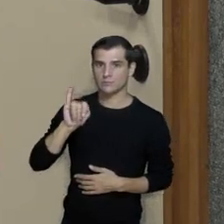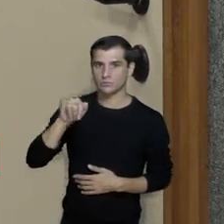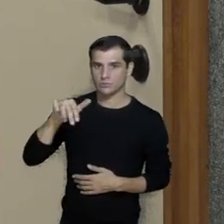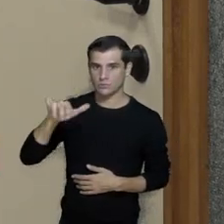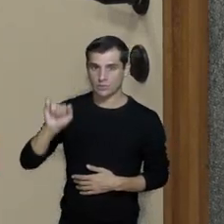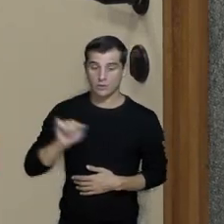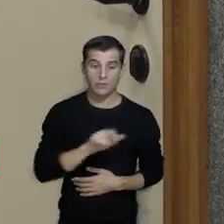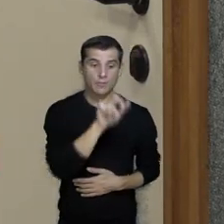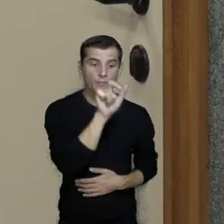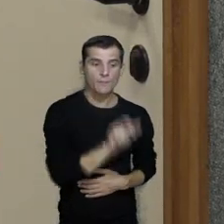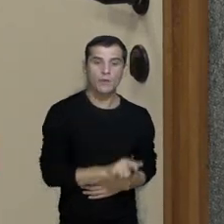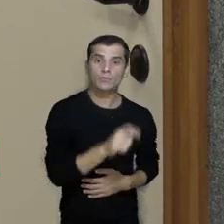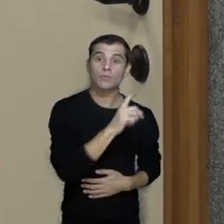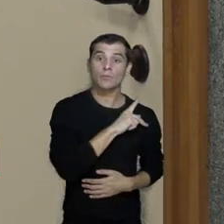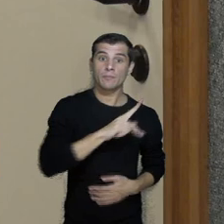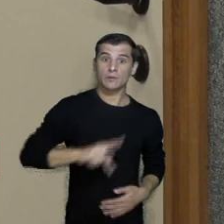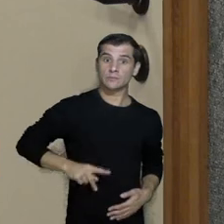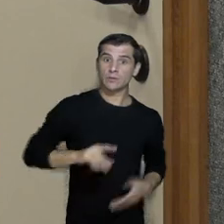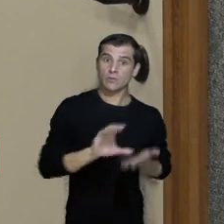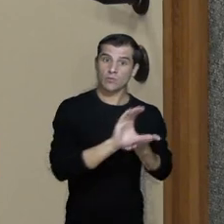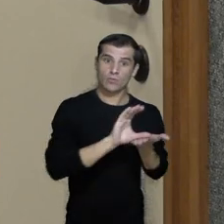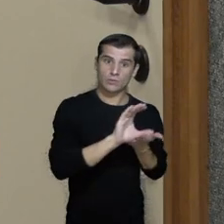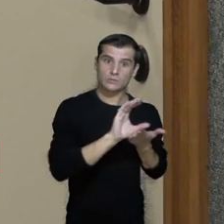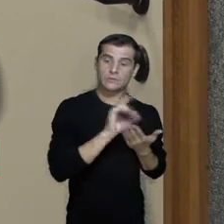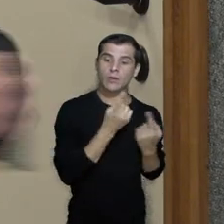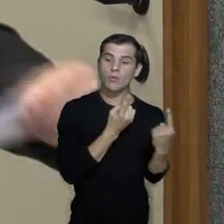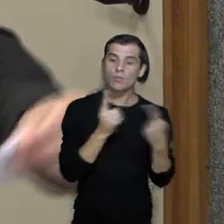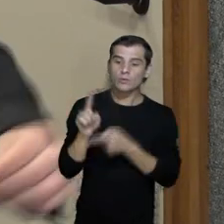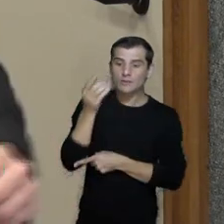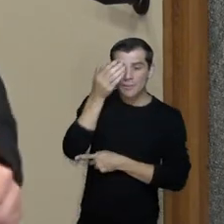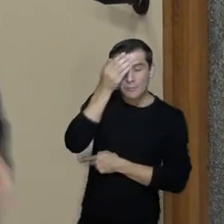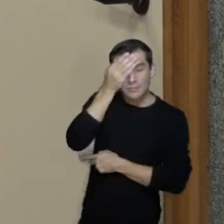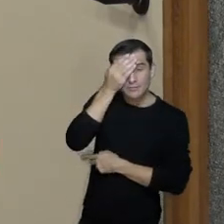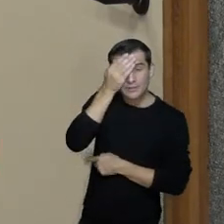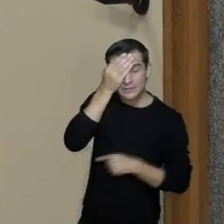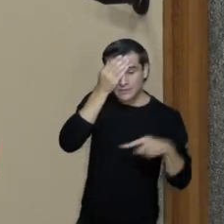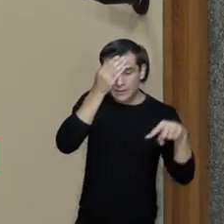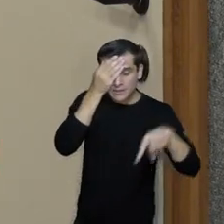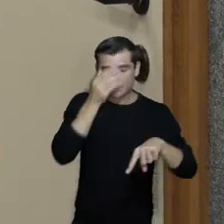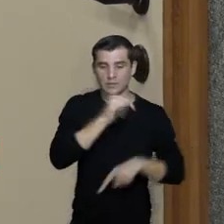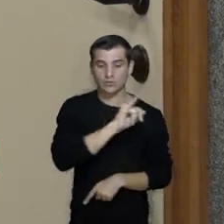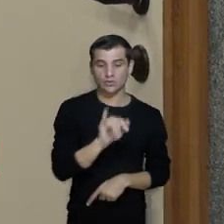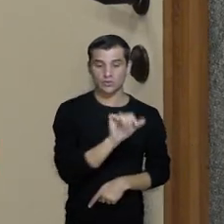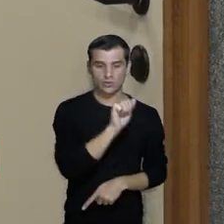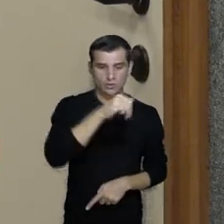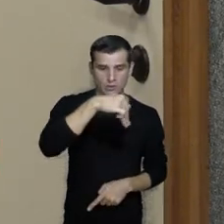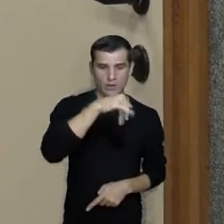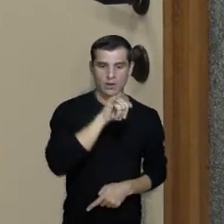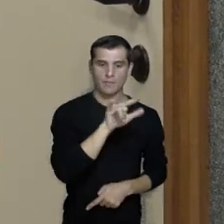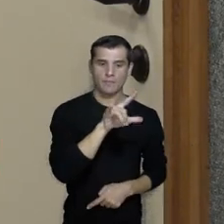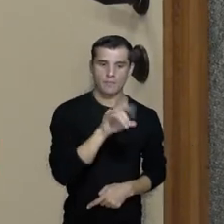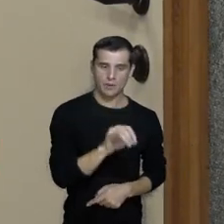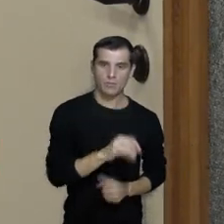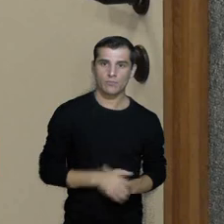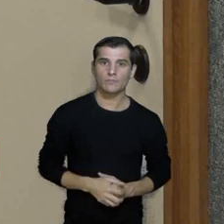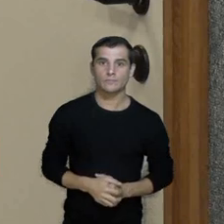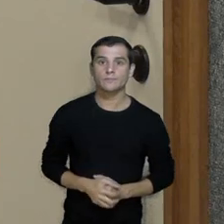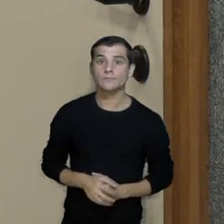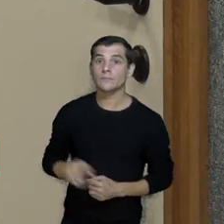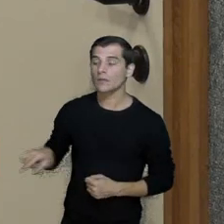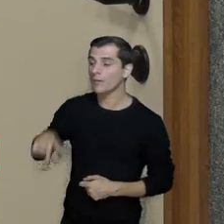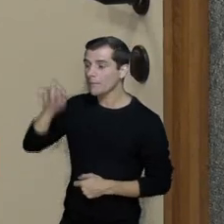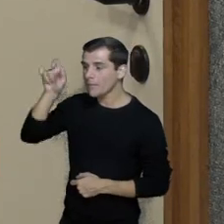Estadual de combate à pirataria secop Jair antnio schmit o senhor secretário de responsabilidade social